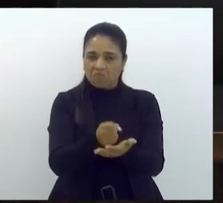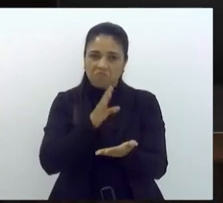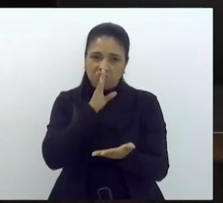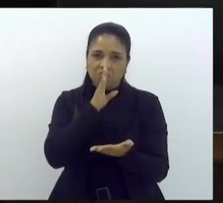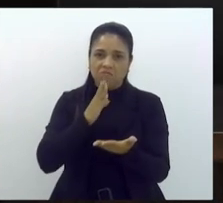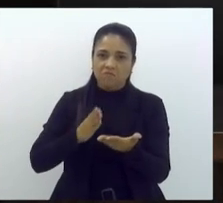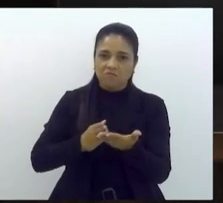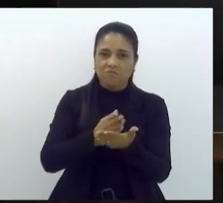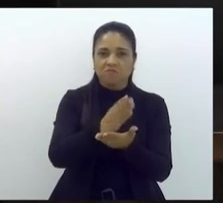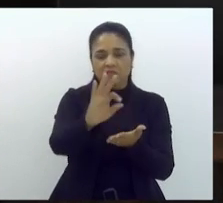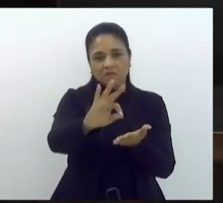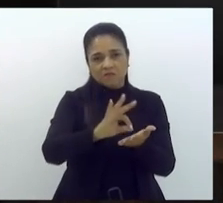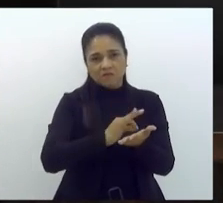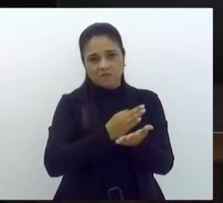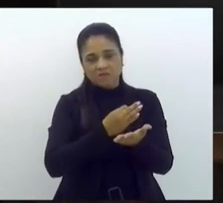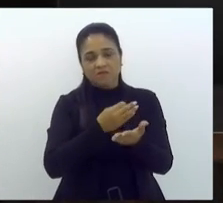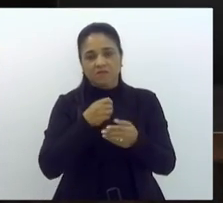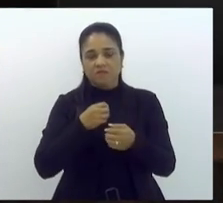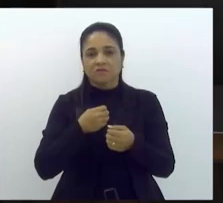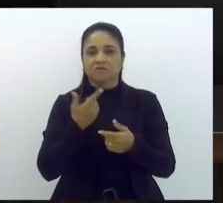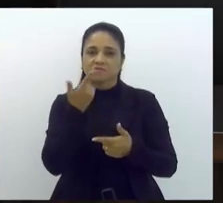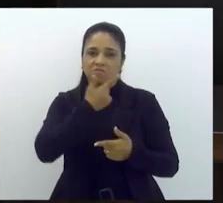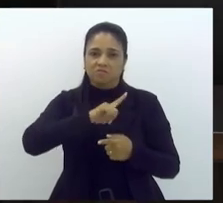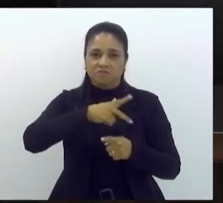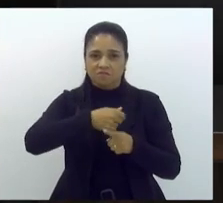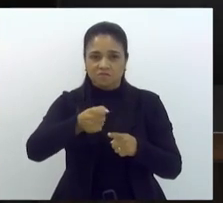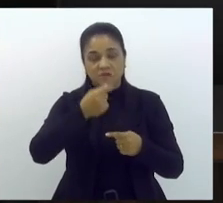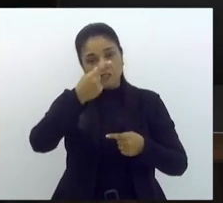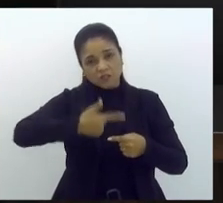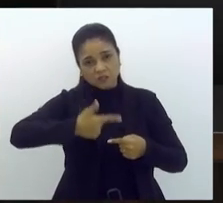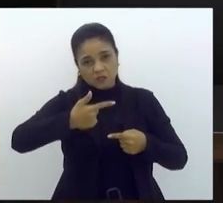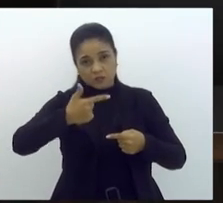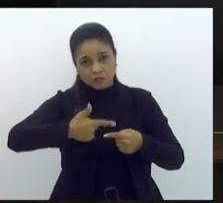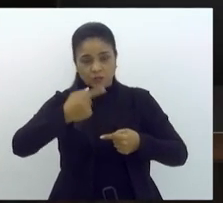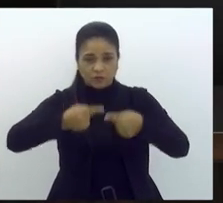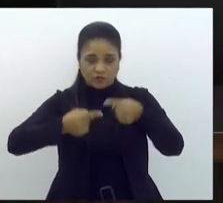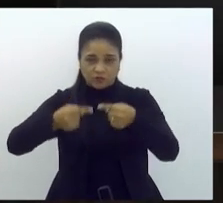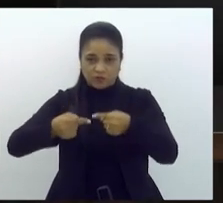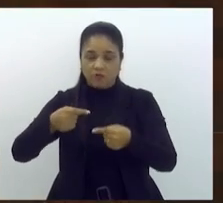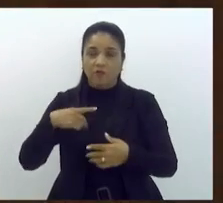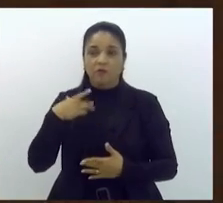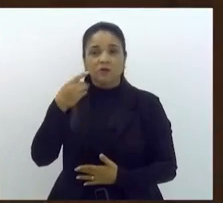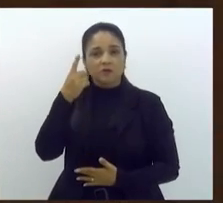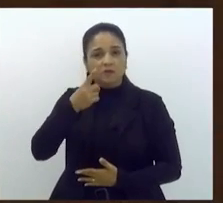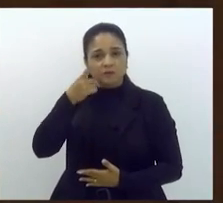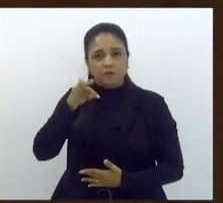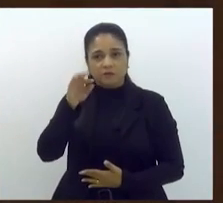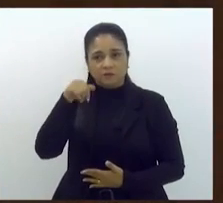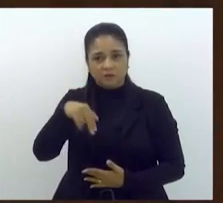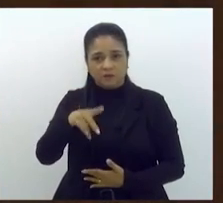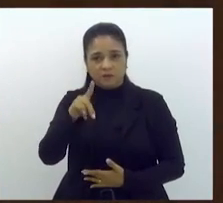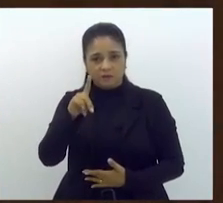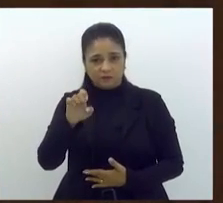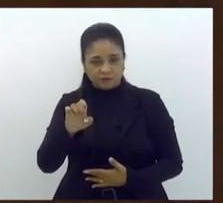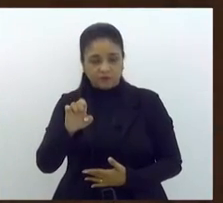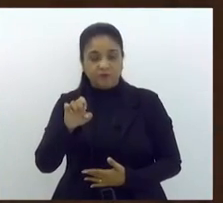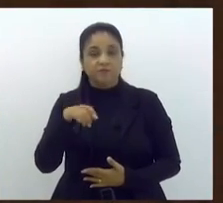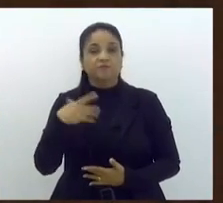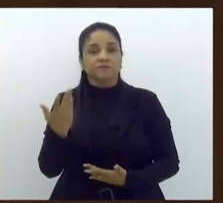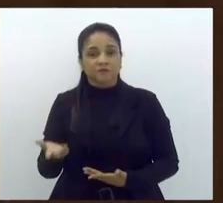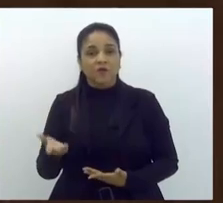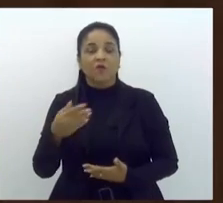aprovado vai a redação do vencido para segunda discussão Deputado Dani Vieira só para agradecer o apoio de todos os